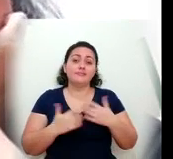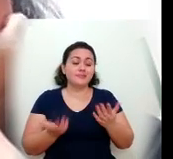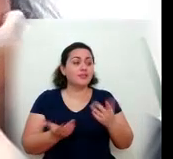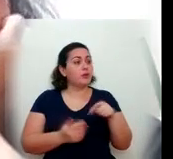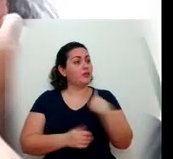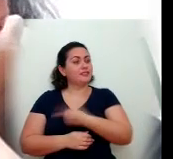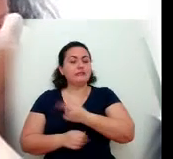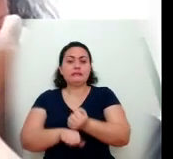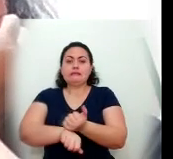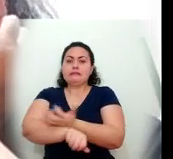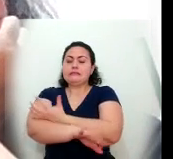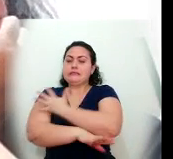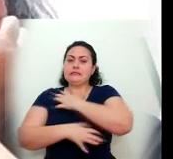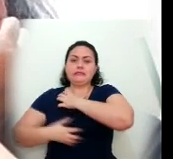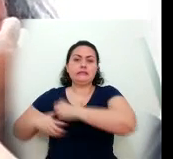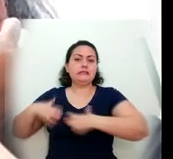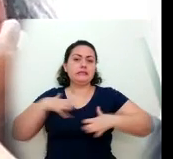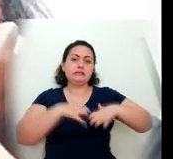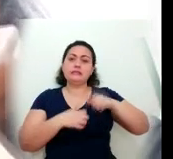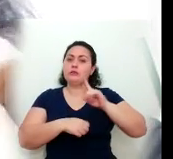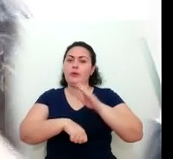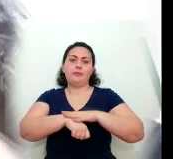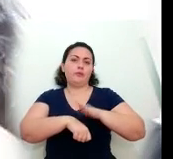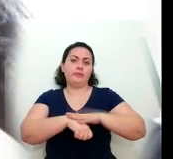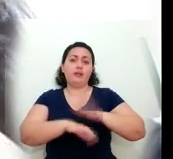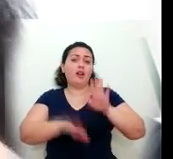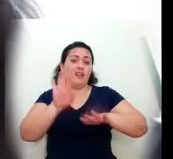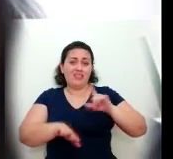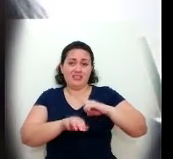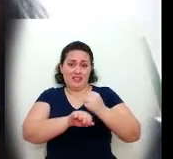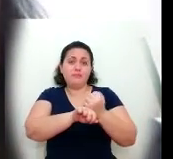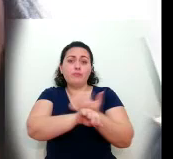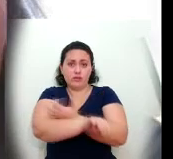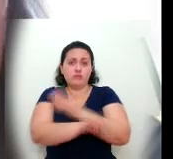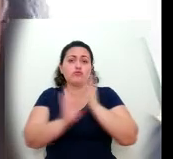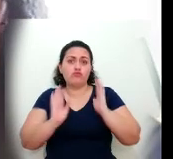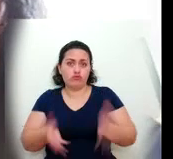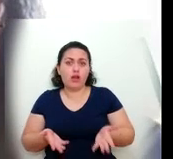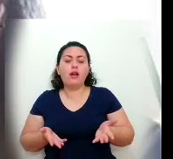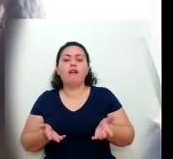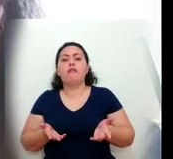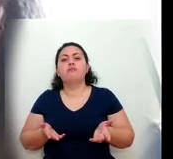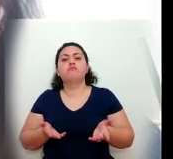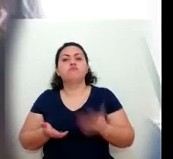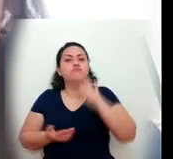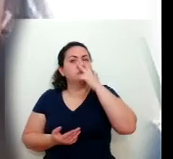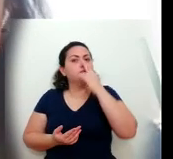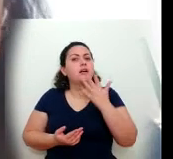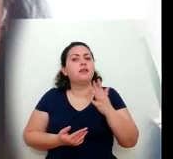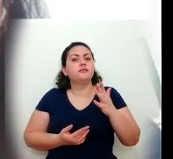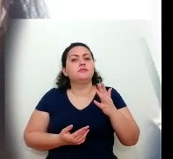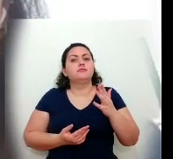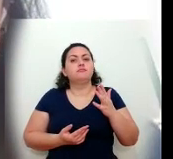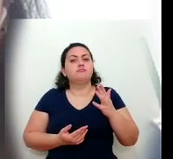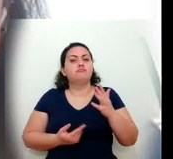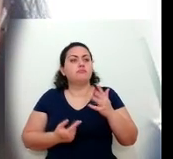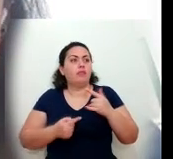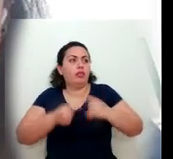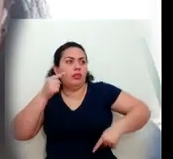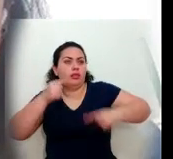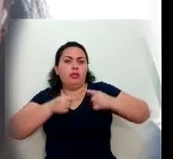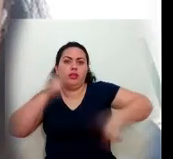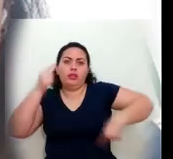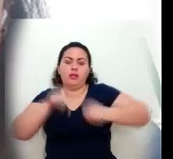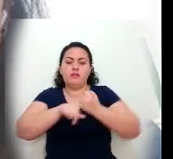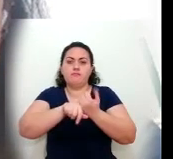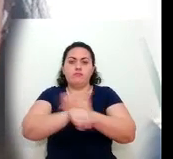então, vai mexer com as emoções e não as emoções já estão de alguma maneira